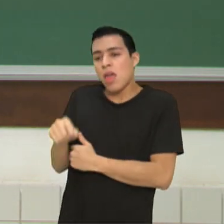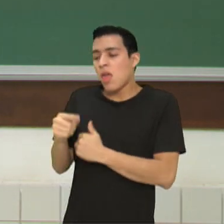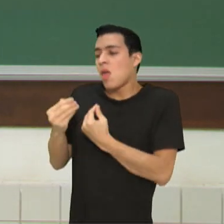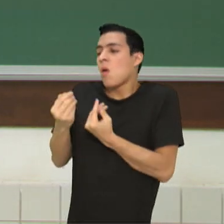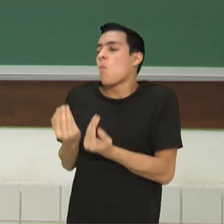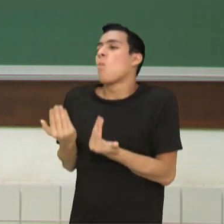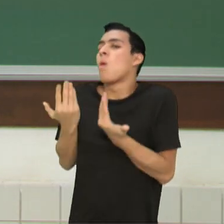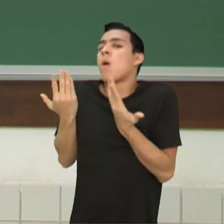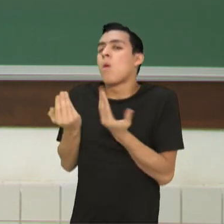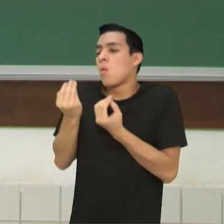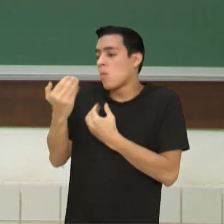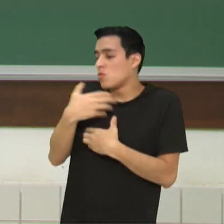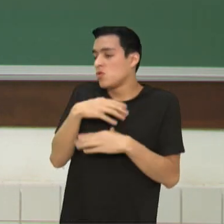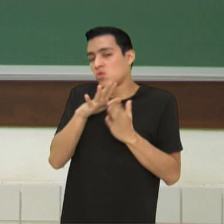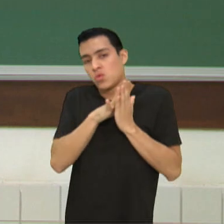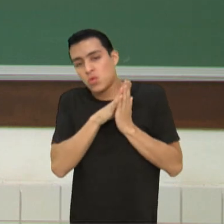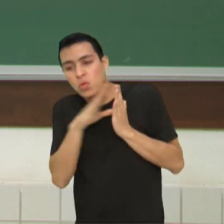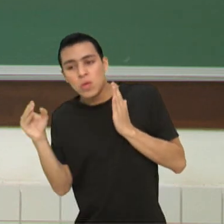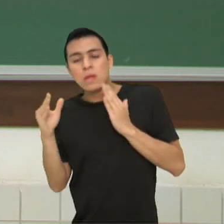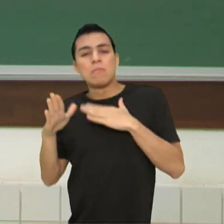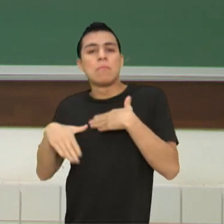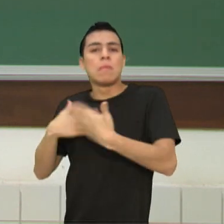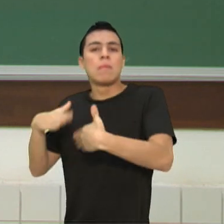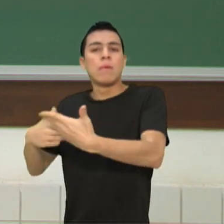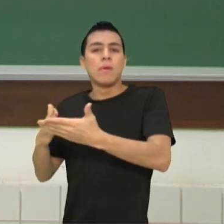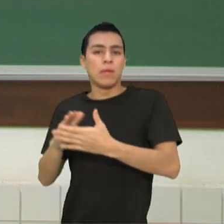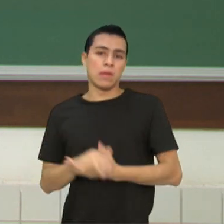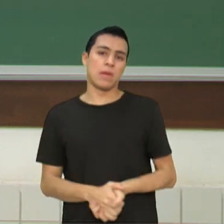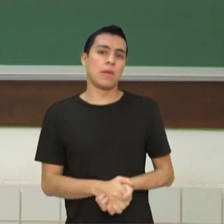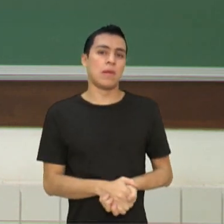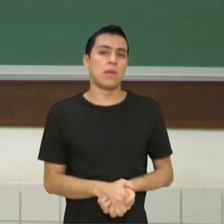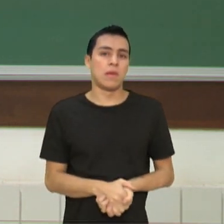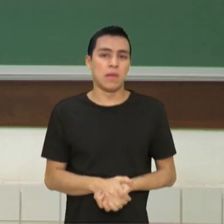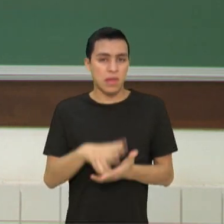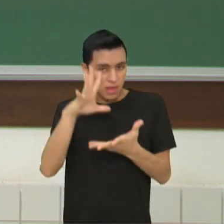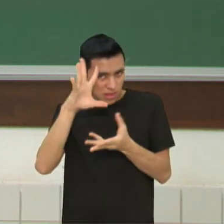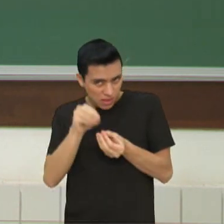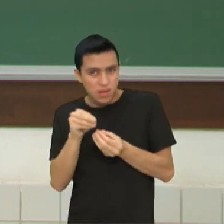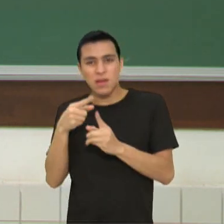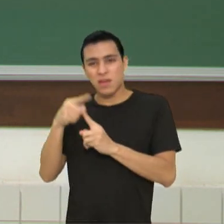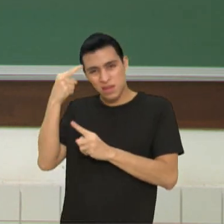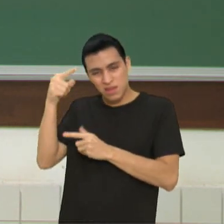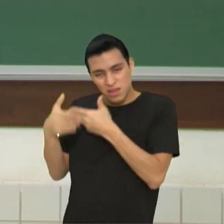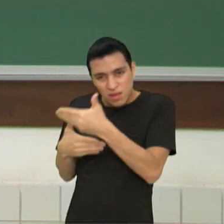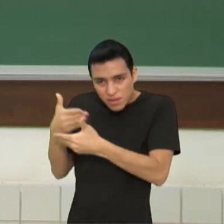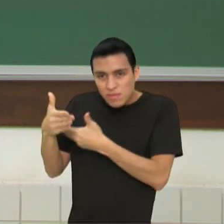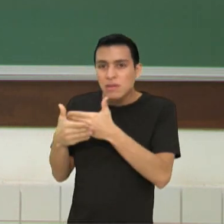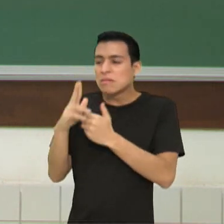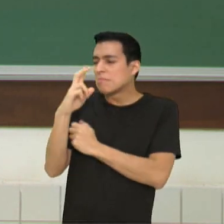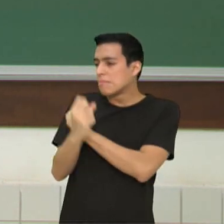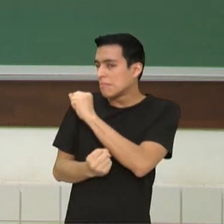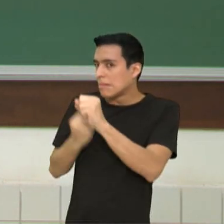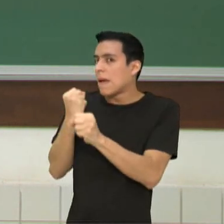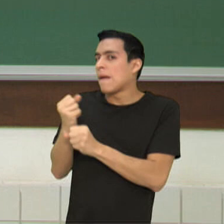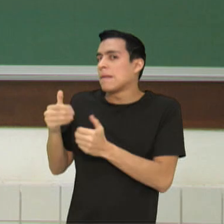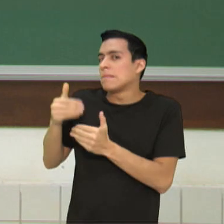antígeno, descobrir a maneira de copiar ele. Entenderam? Entenderam porque é um processo de em torno de 5 anos?